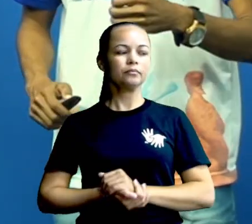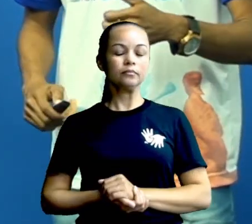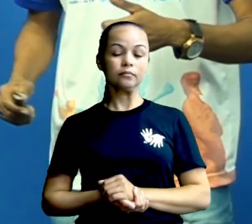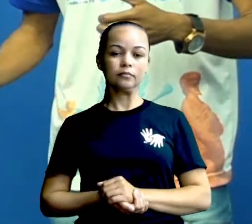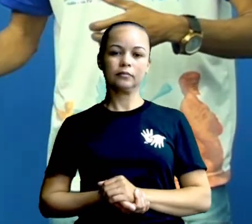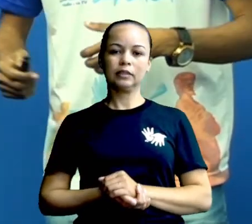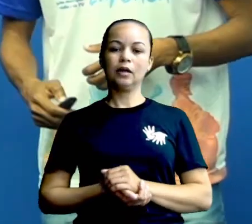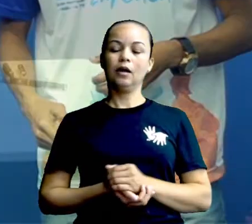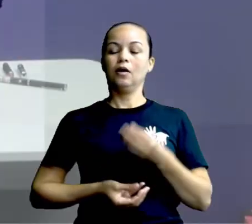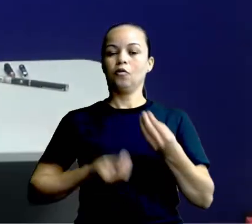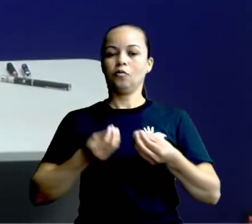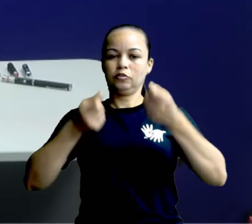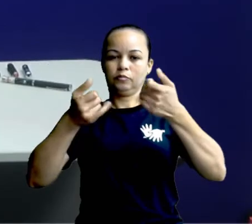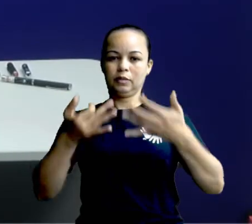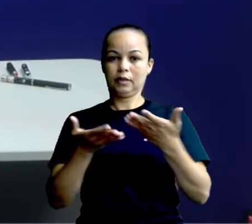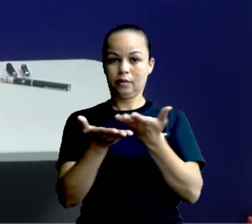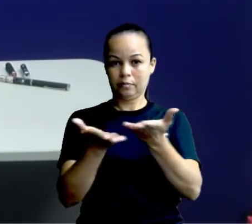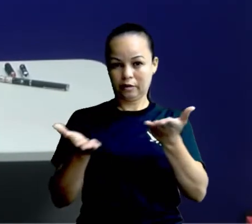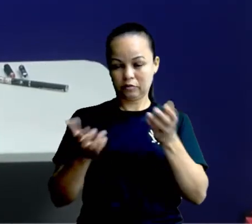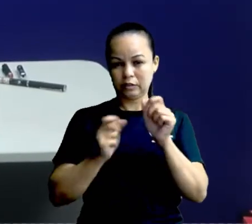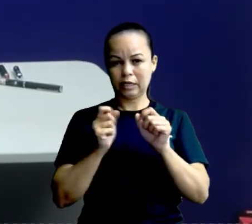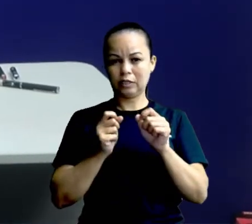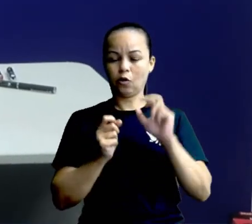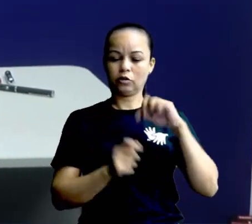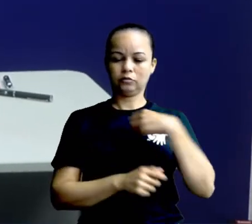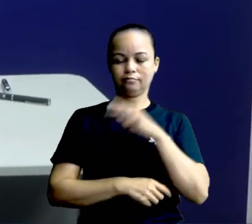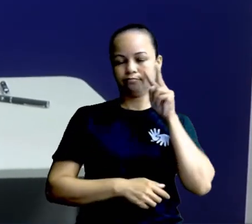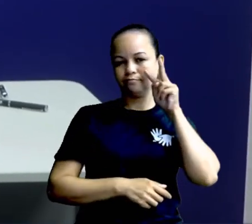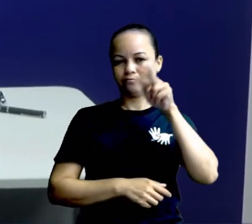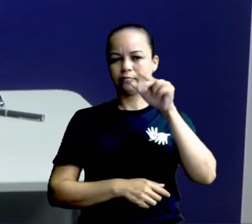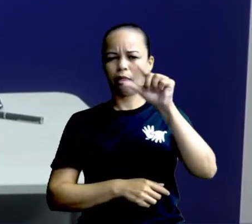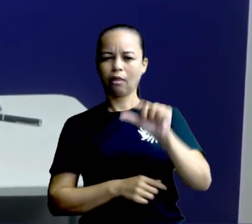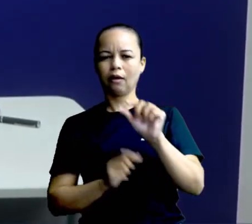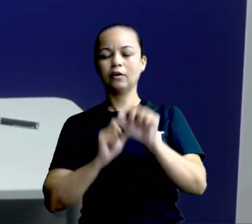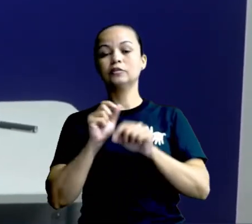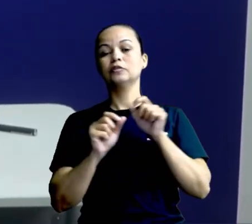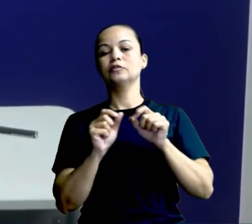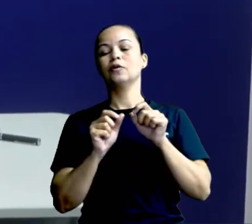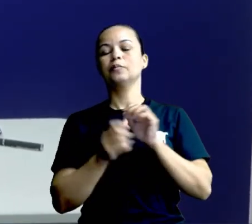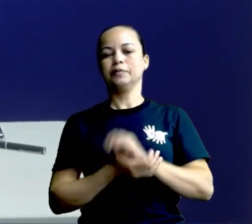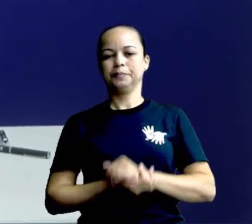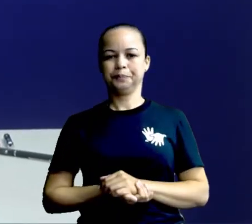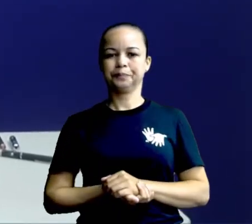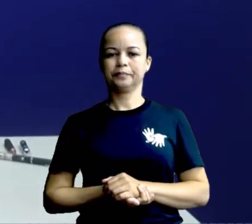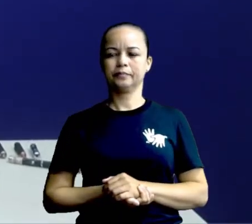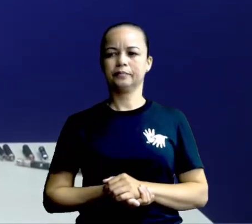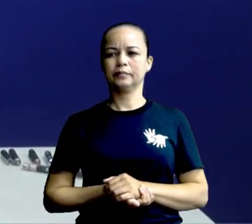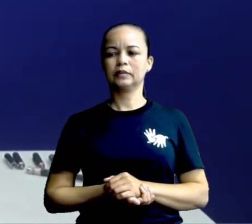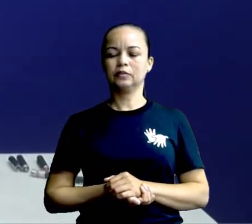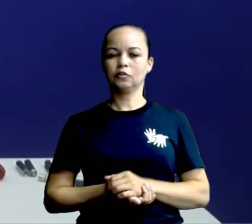hoje. Vamos lá? Gente, é o seguinte, ó, como eu falei para vocês, a gente vai ver um pouco sobre